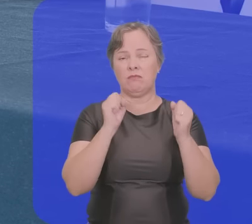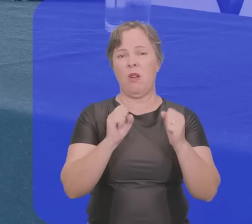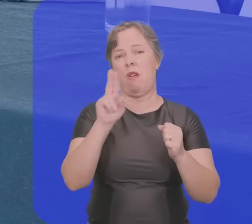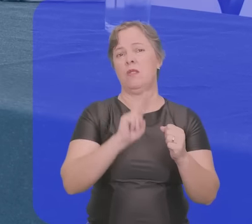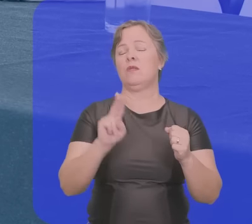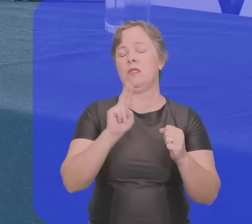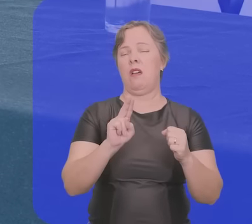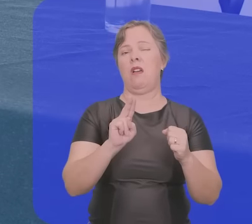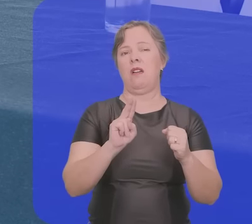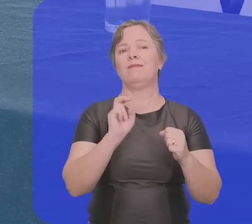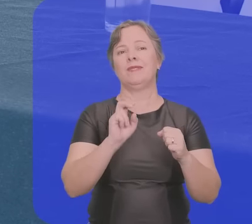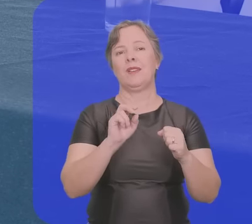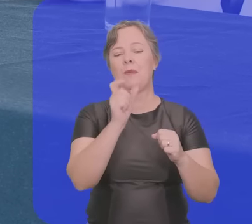pequeno